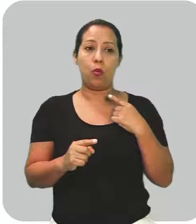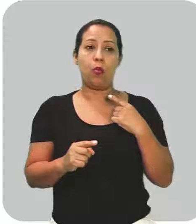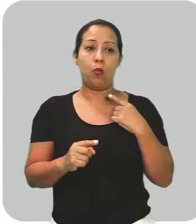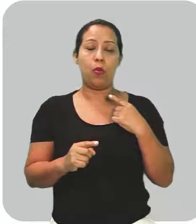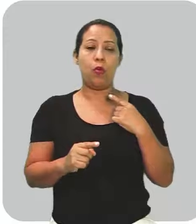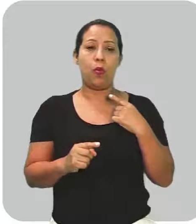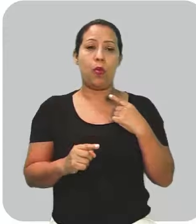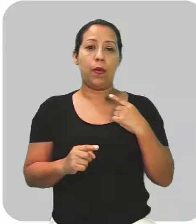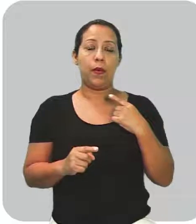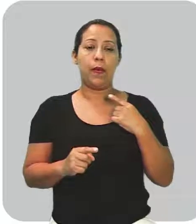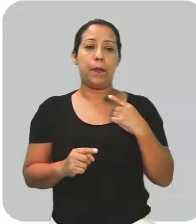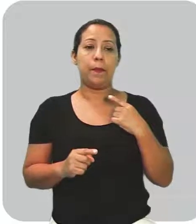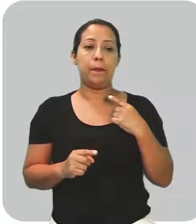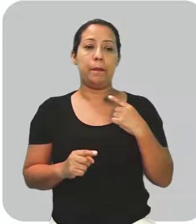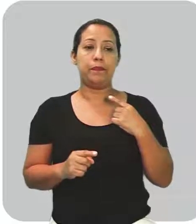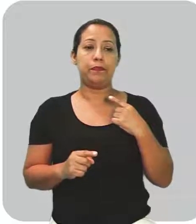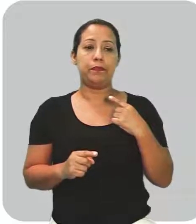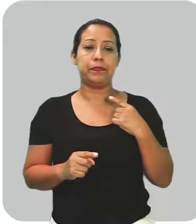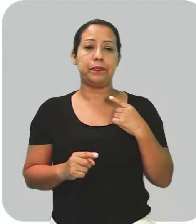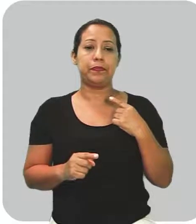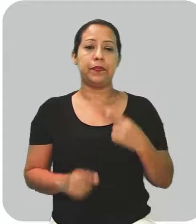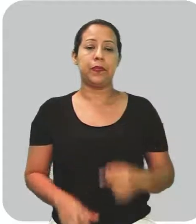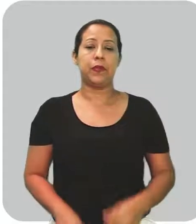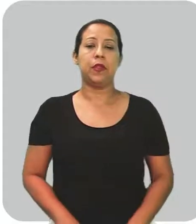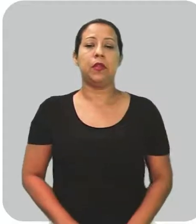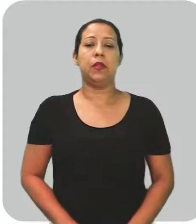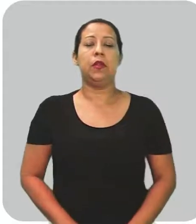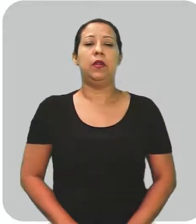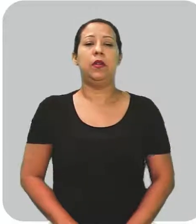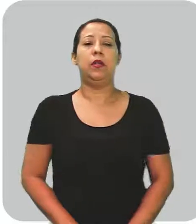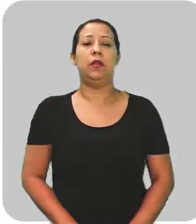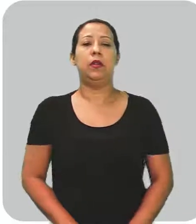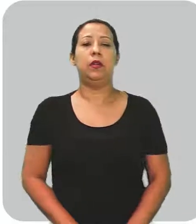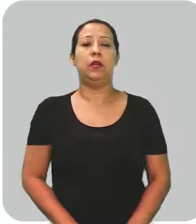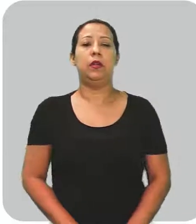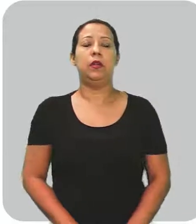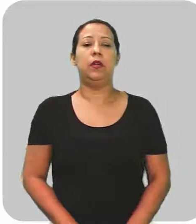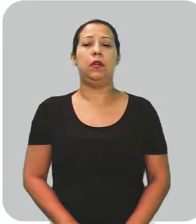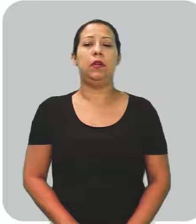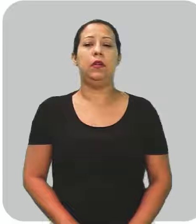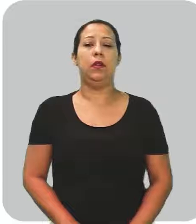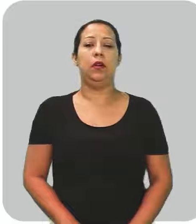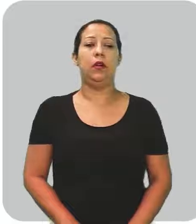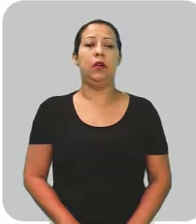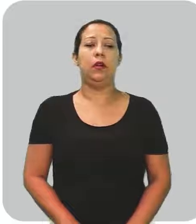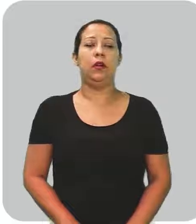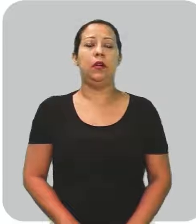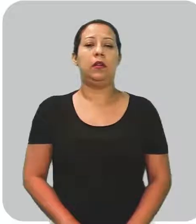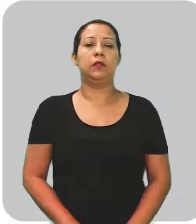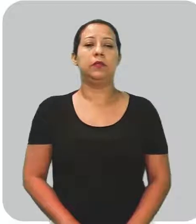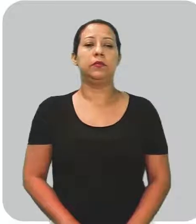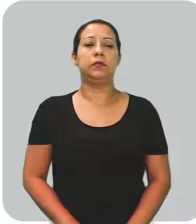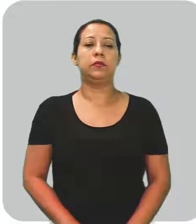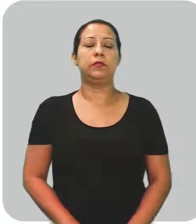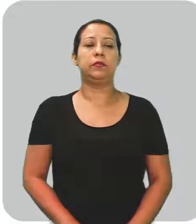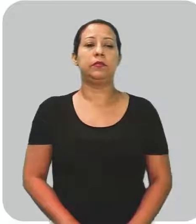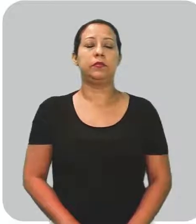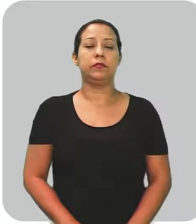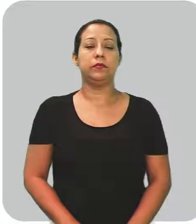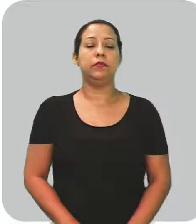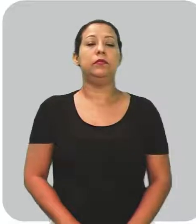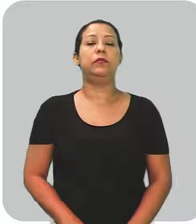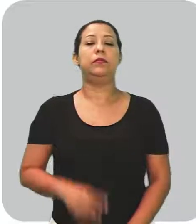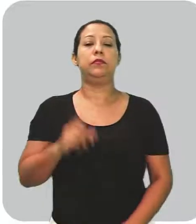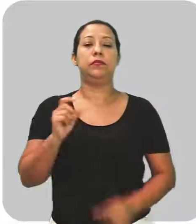uso, tá? Então, a gente trouxe aqui um exemplo, não foi de todas, né, as preposições, mas algumas aí para você ter opções